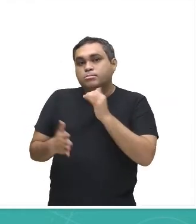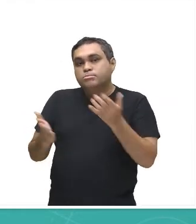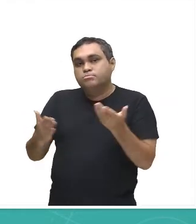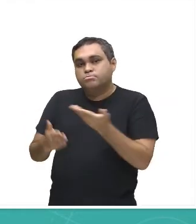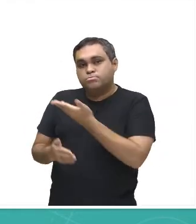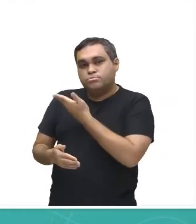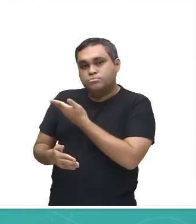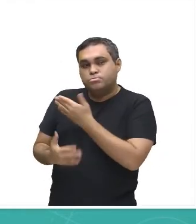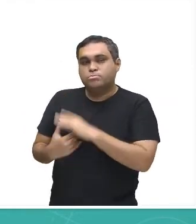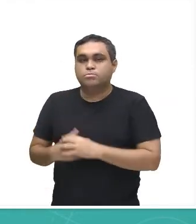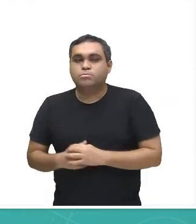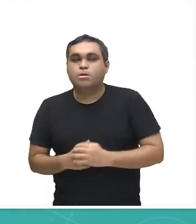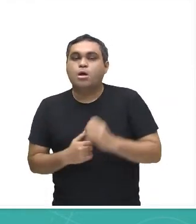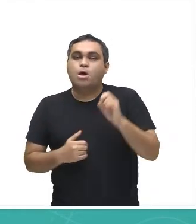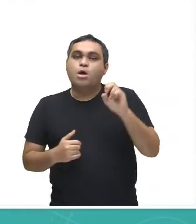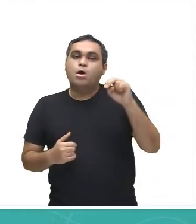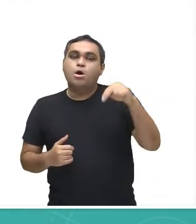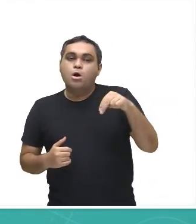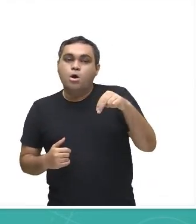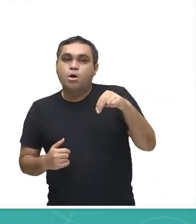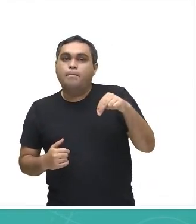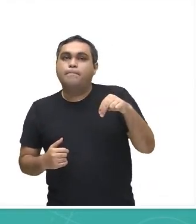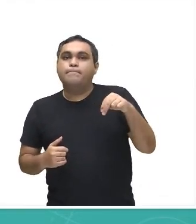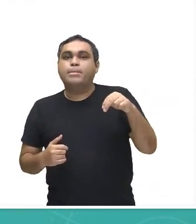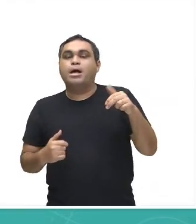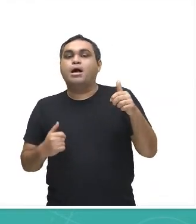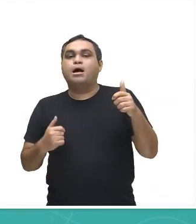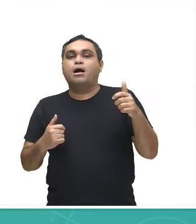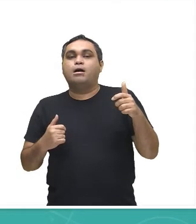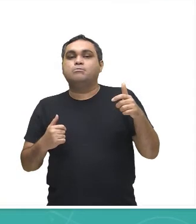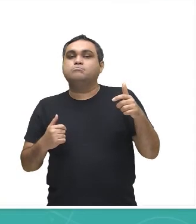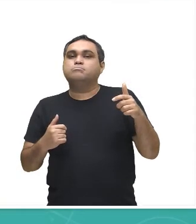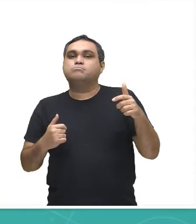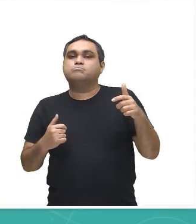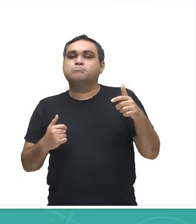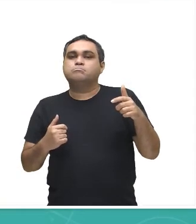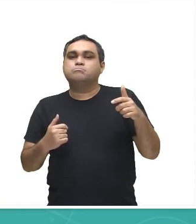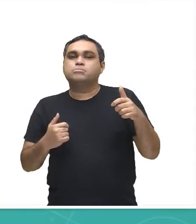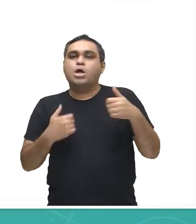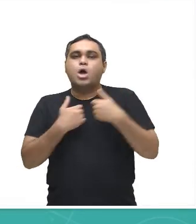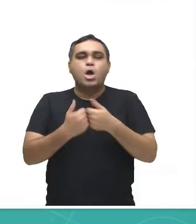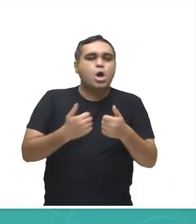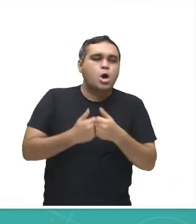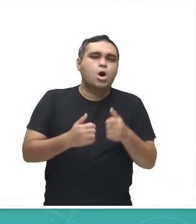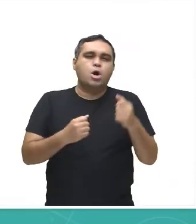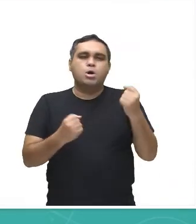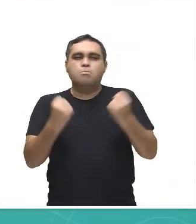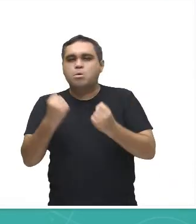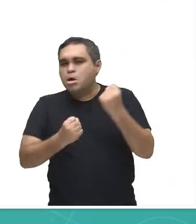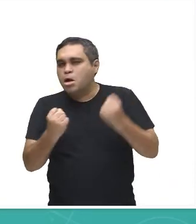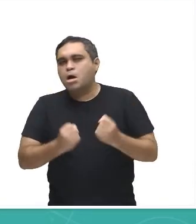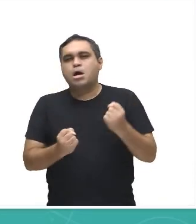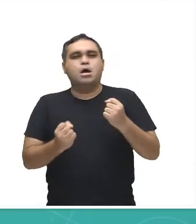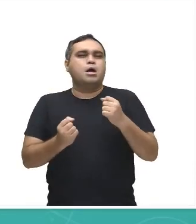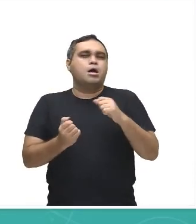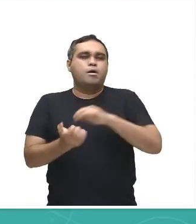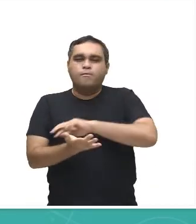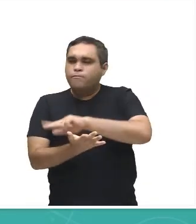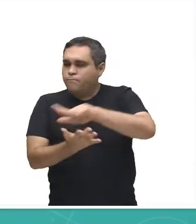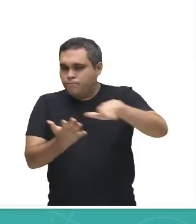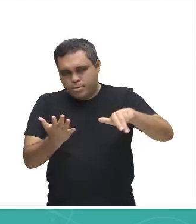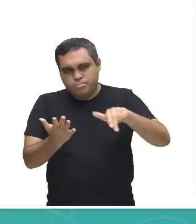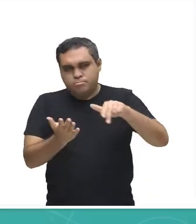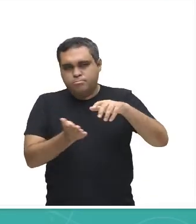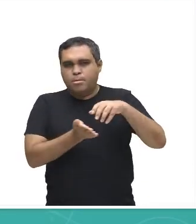do on para meios de transporte, ok? Vejam que eu tenho aqui, bus, que é ônibus, é uma palavra que vocês conhecem,